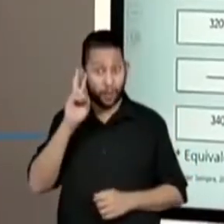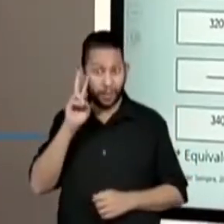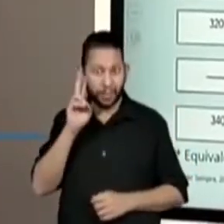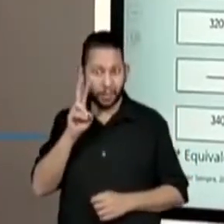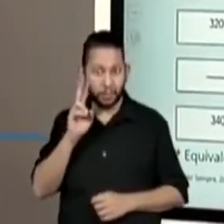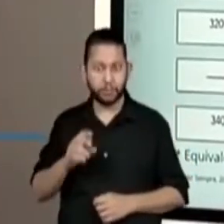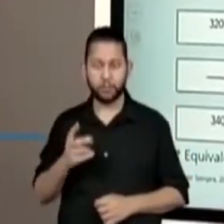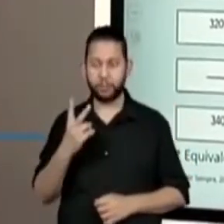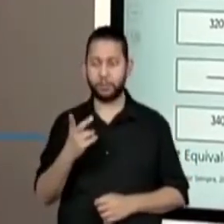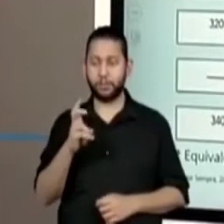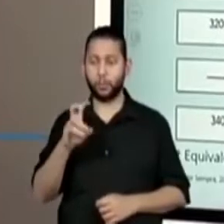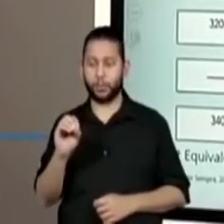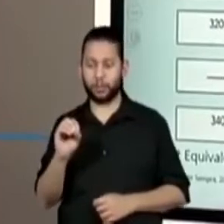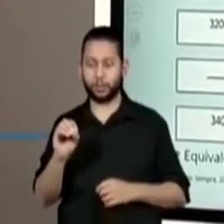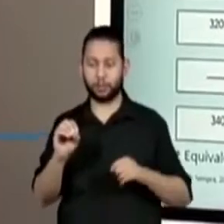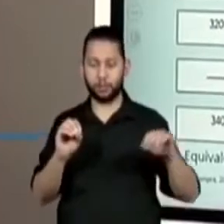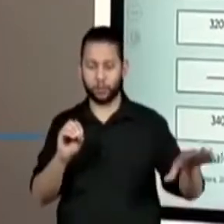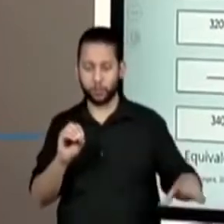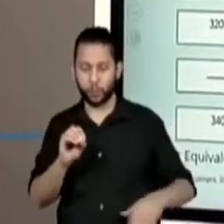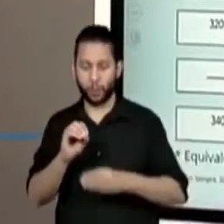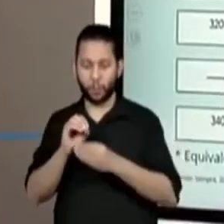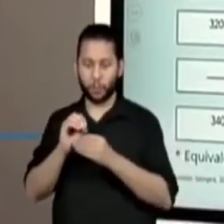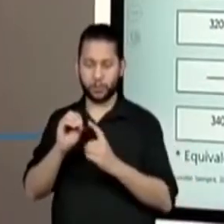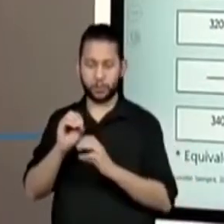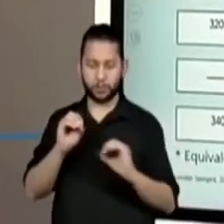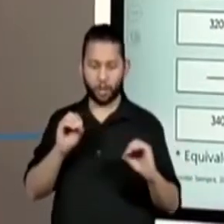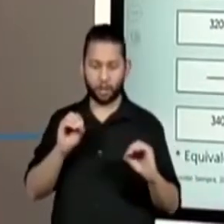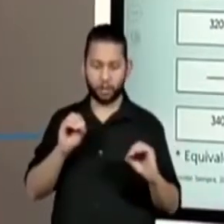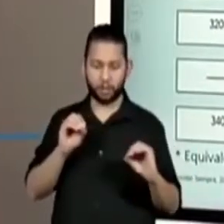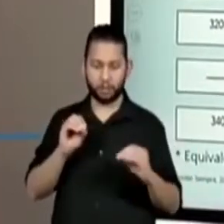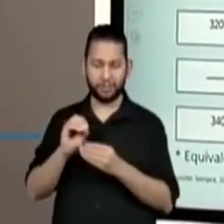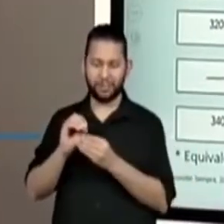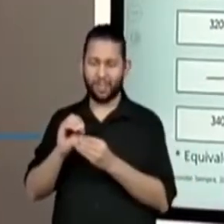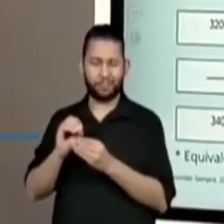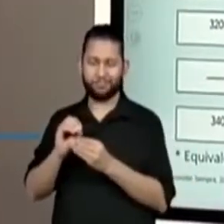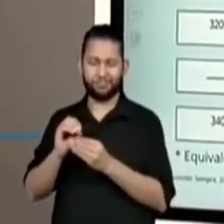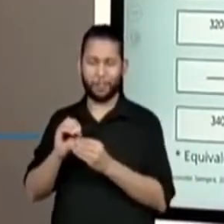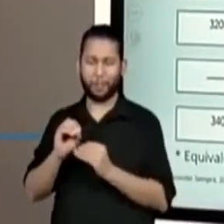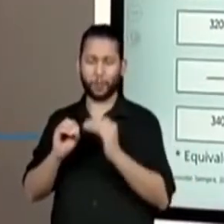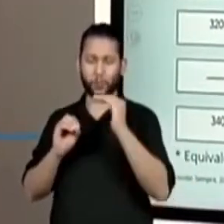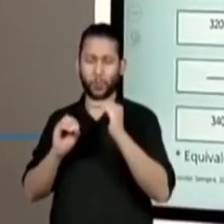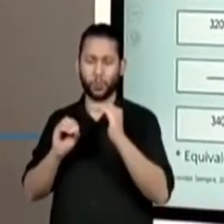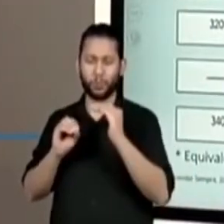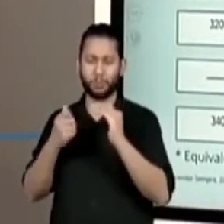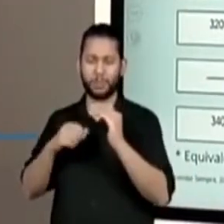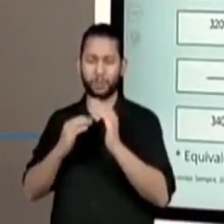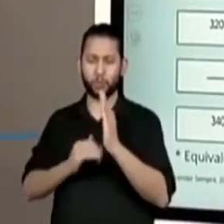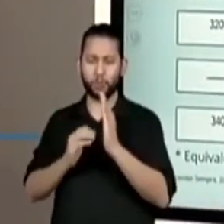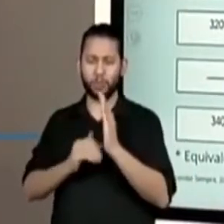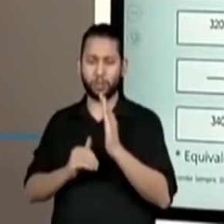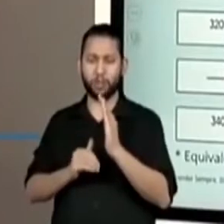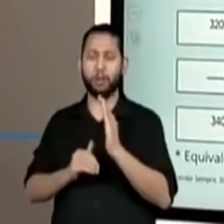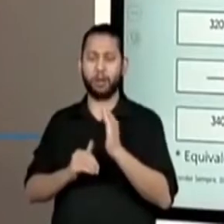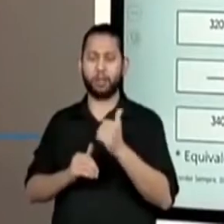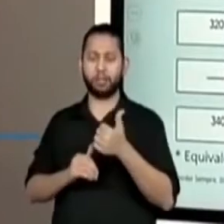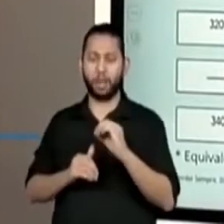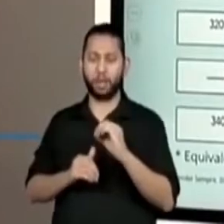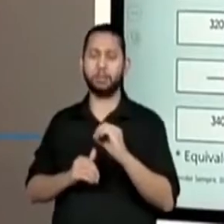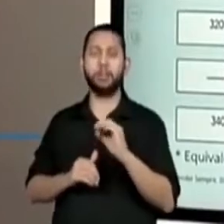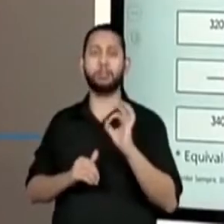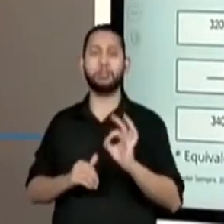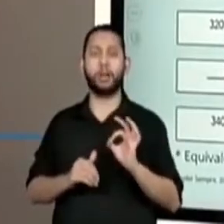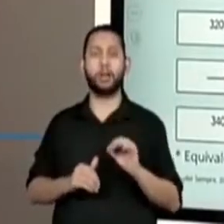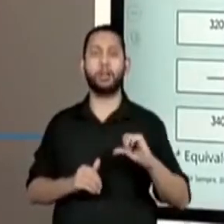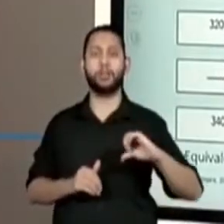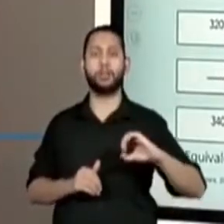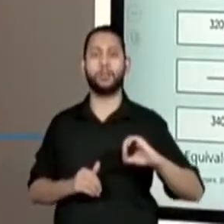eu tiro dez unidades então quanto falta para chegar nos 40 Falta só 90 entendendo raciocínio